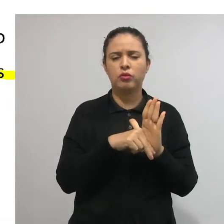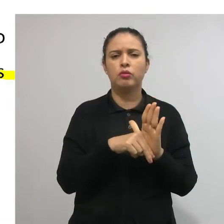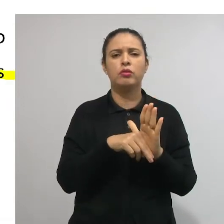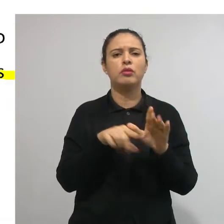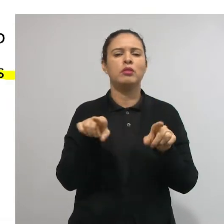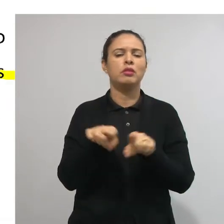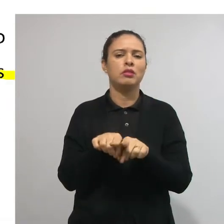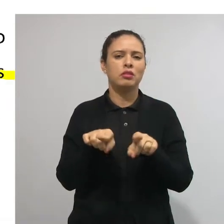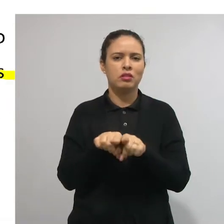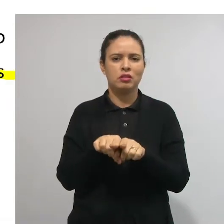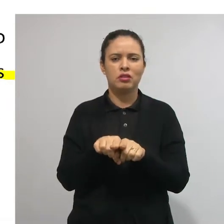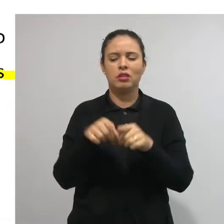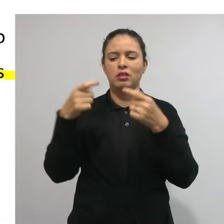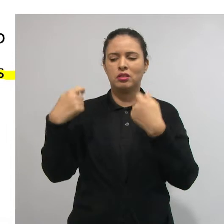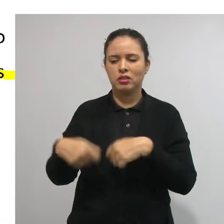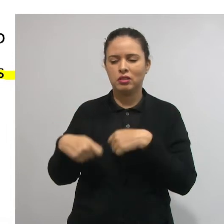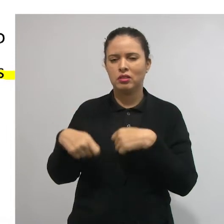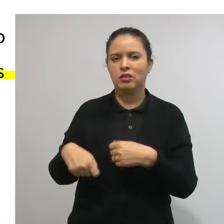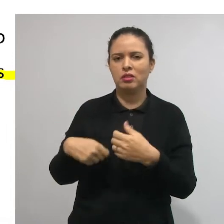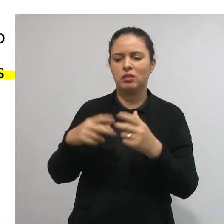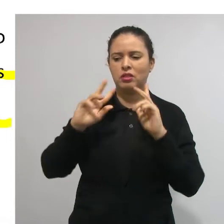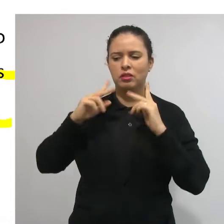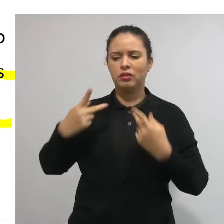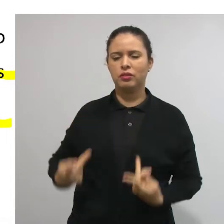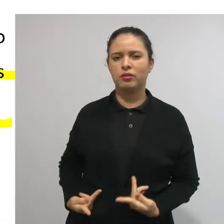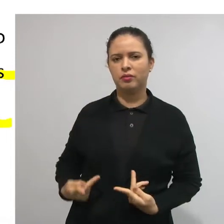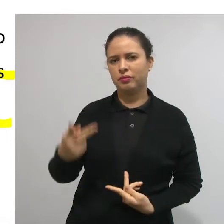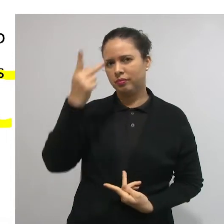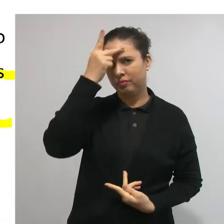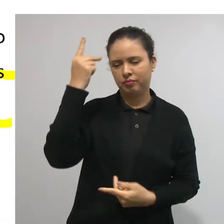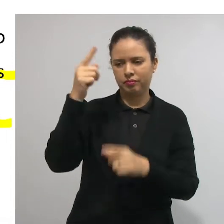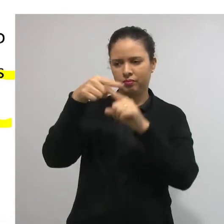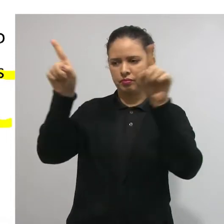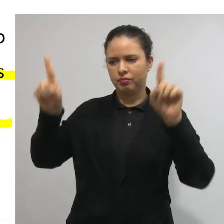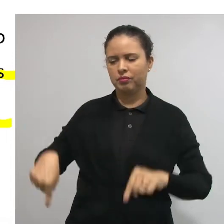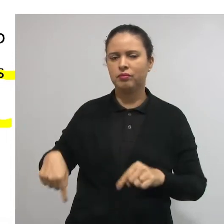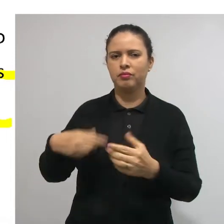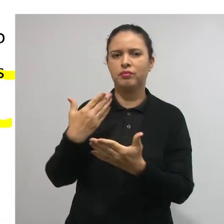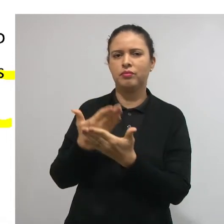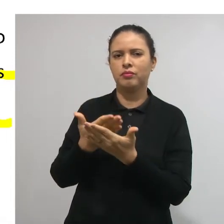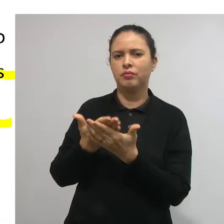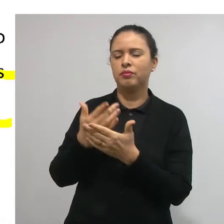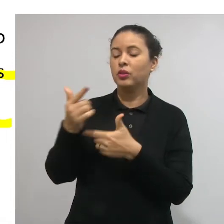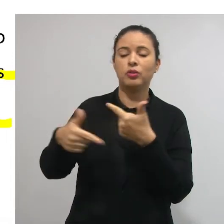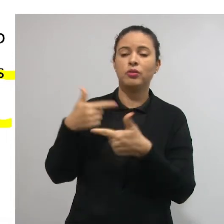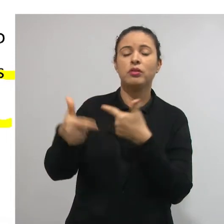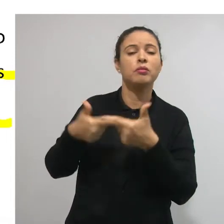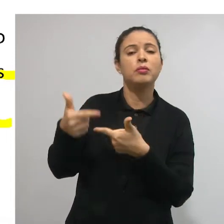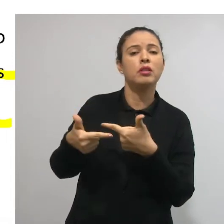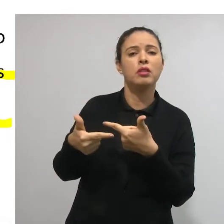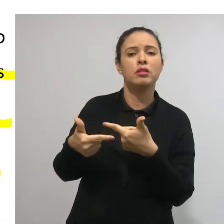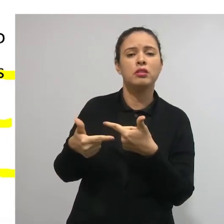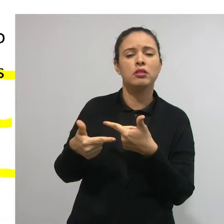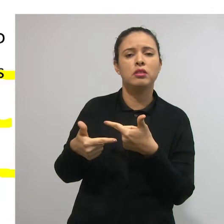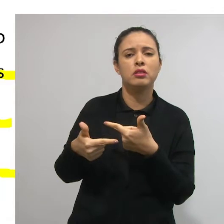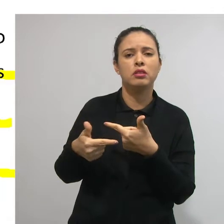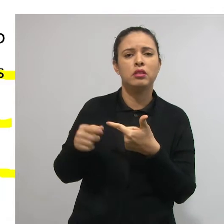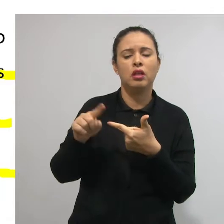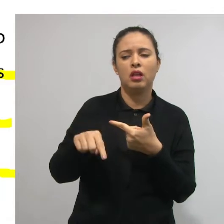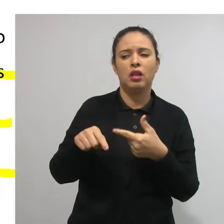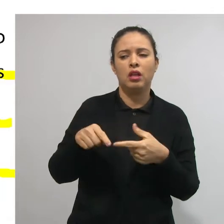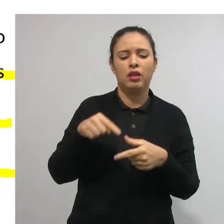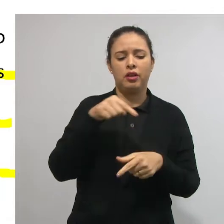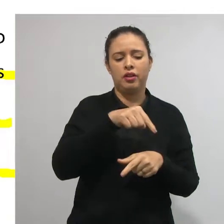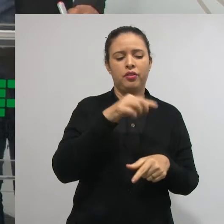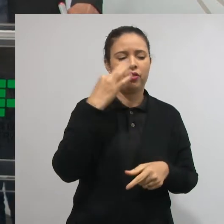quê? Das necessidades humanas dos operários, tal. Surgiu por meio da rigidez imposta pela